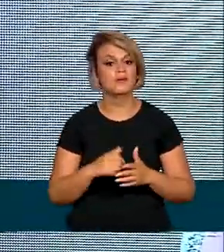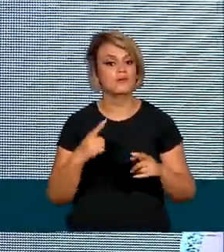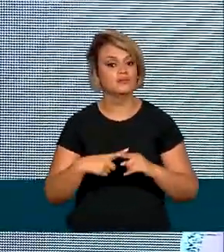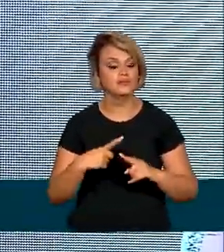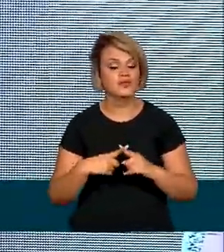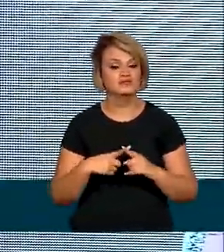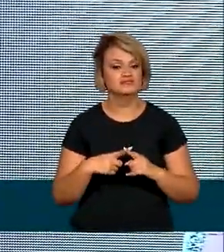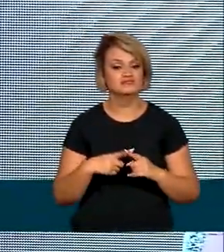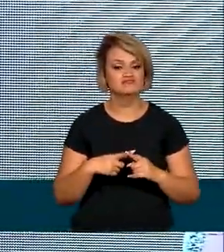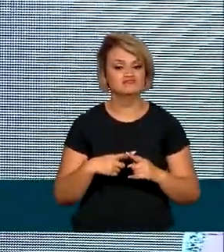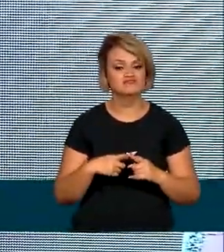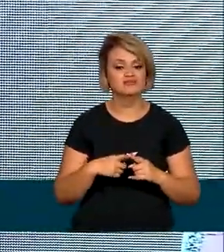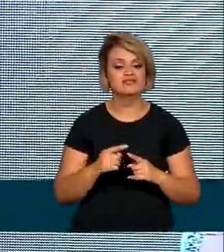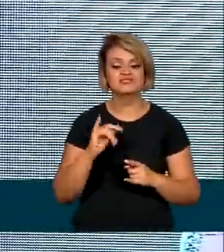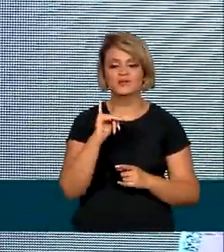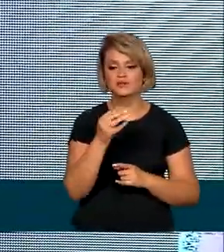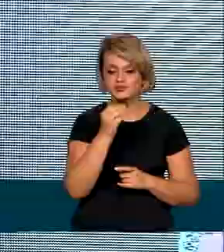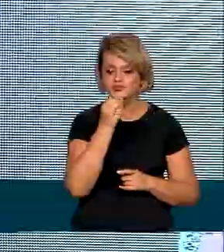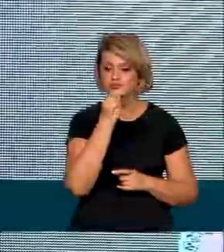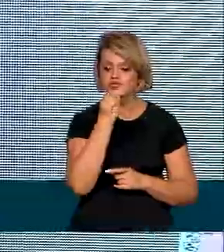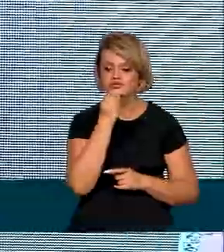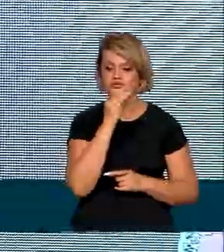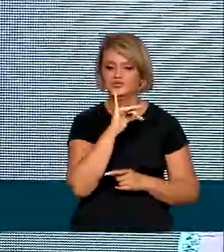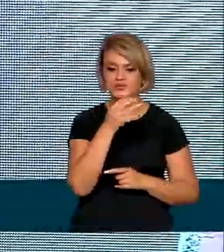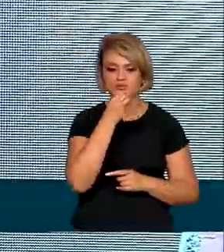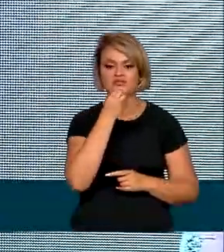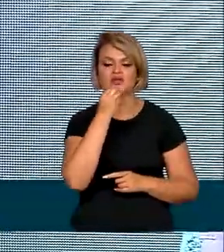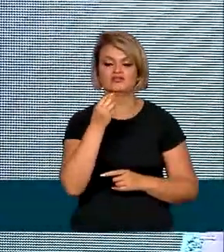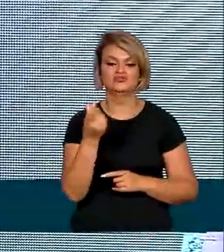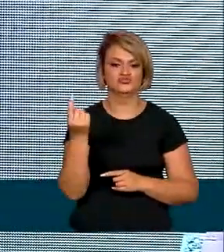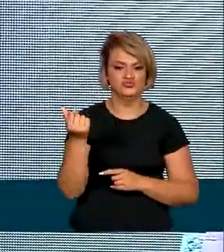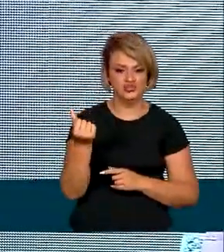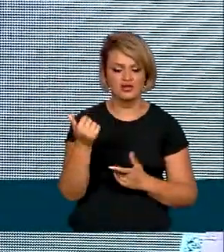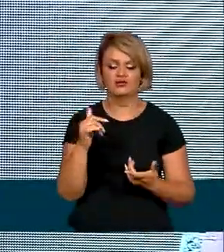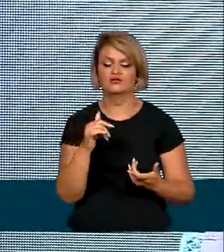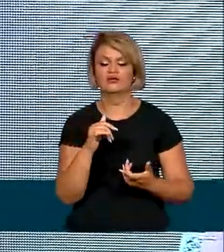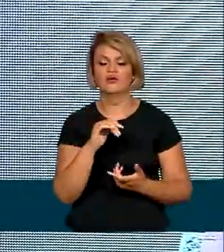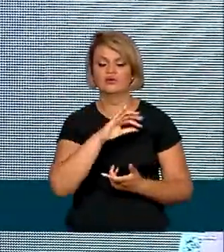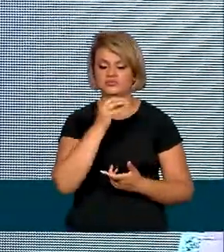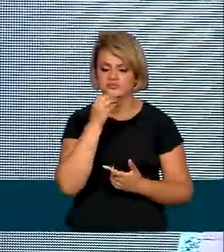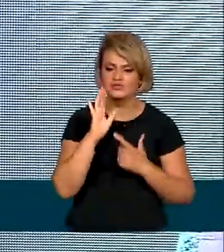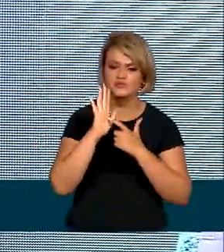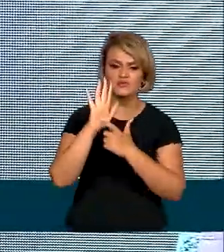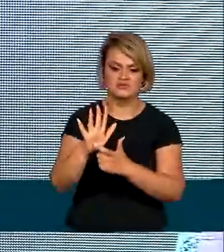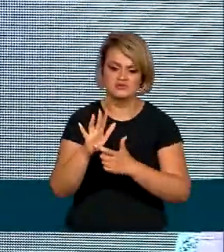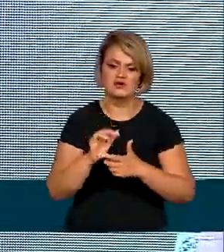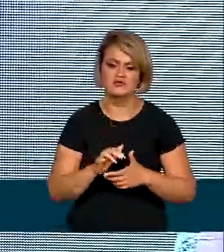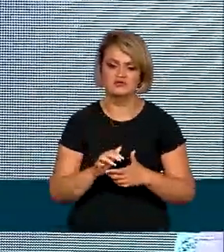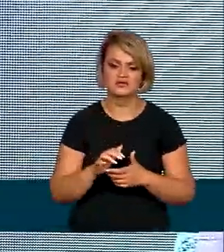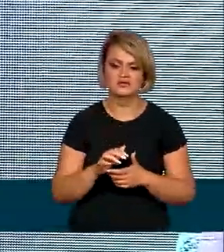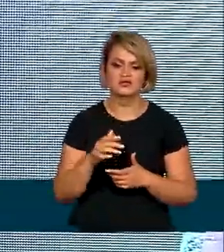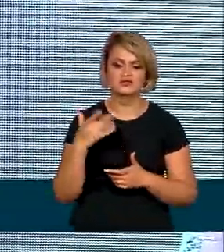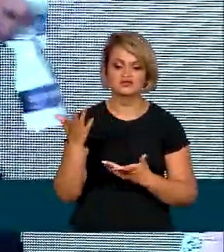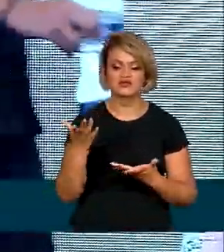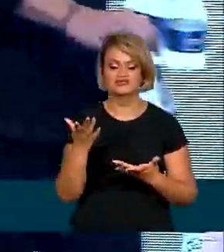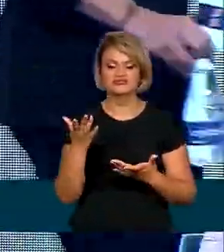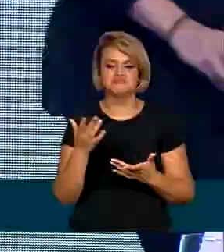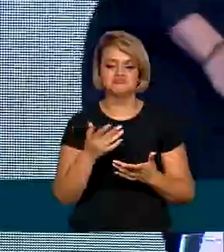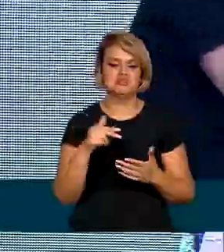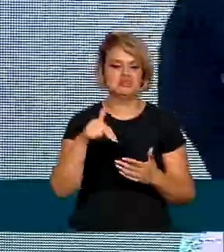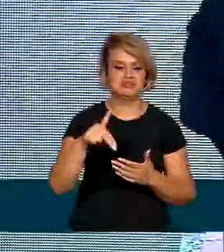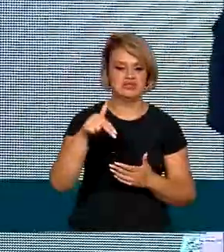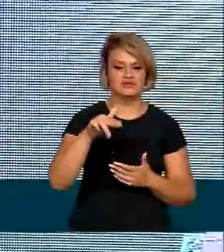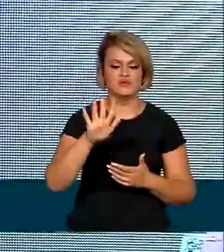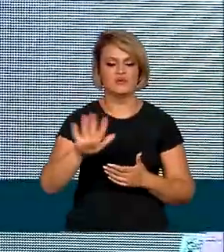tem a oportunidade do dinheiro oportunidade da aplicação e somente os Fundos sejam eles nacionais e